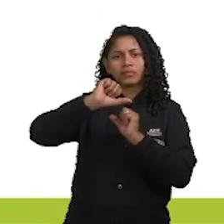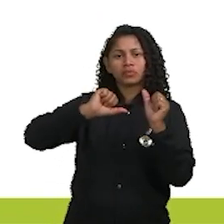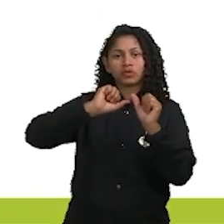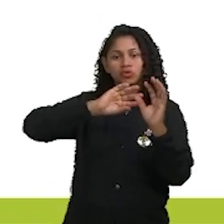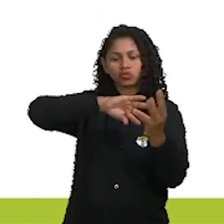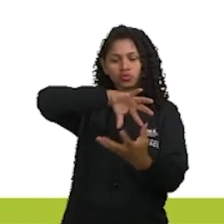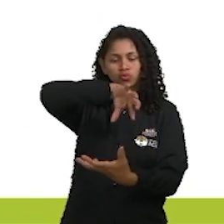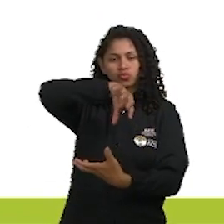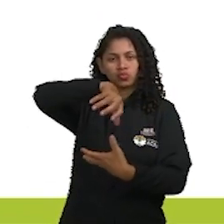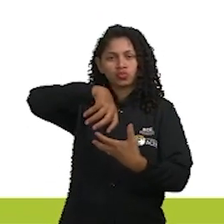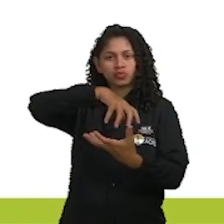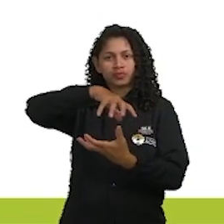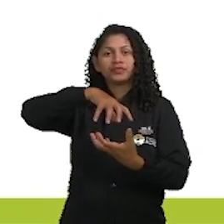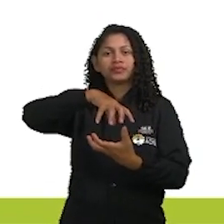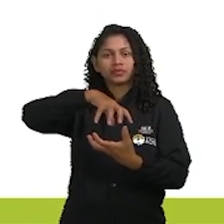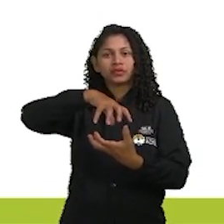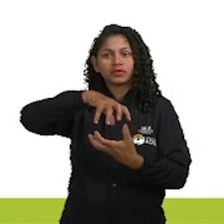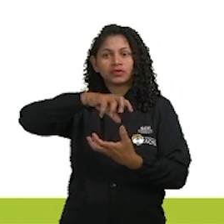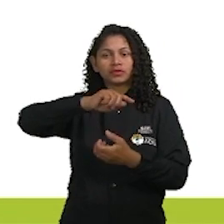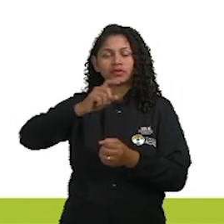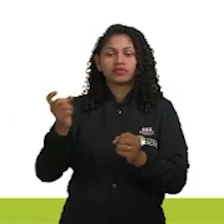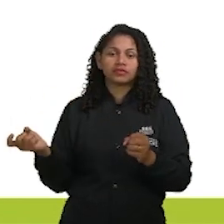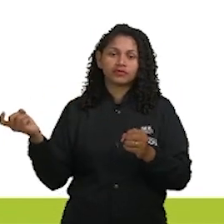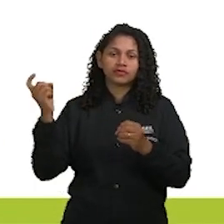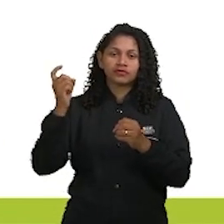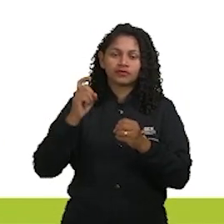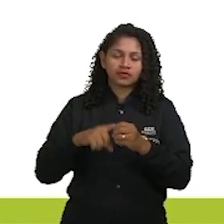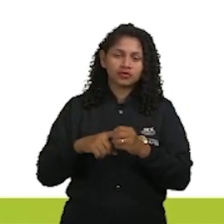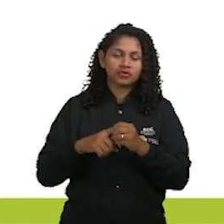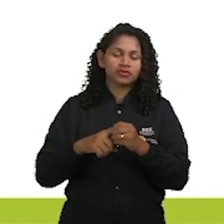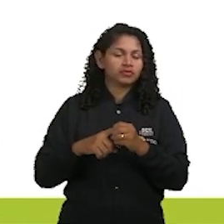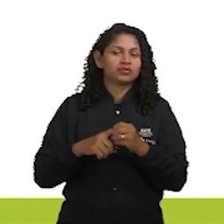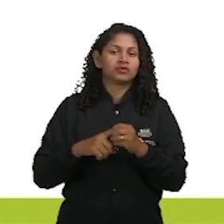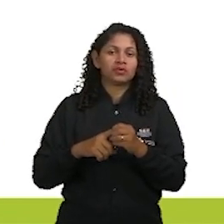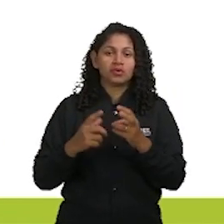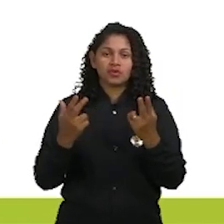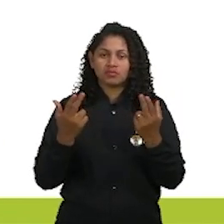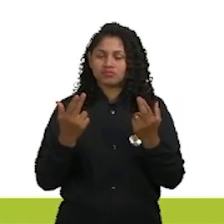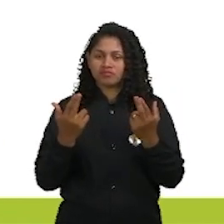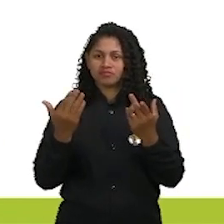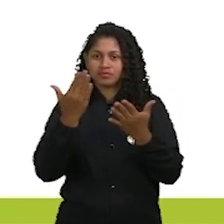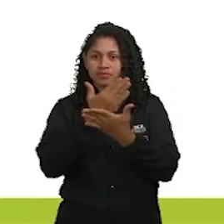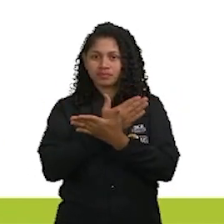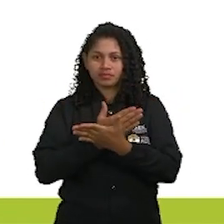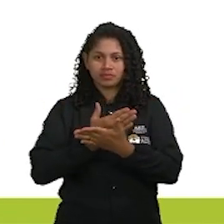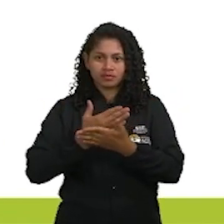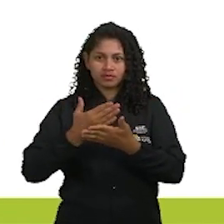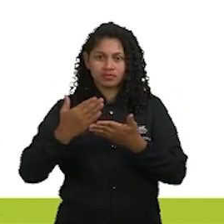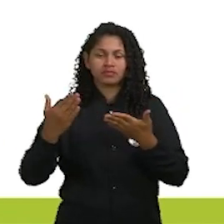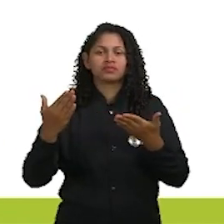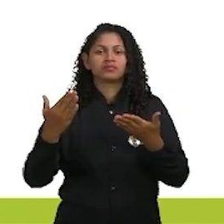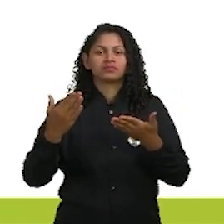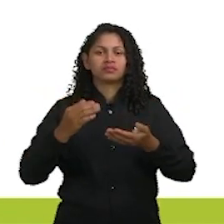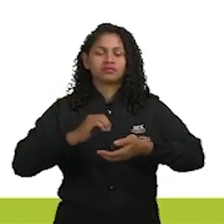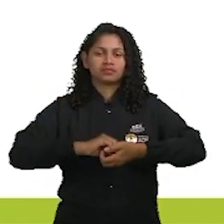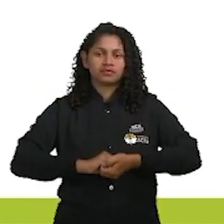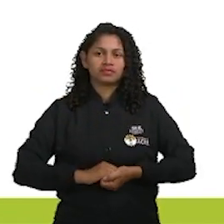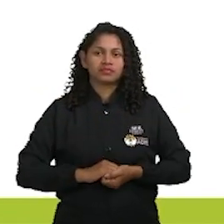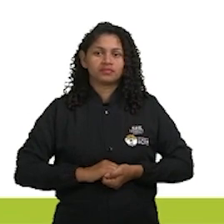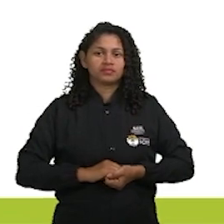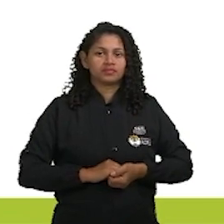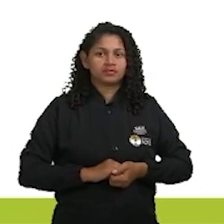foi modificado e voltou a ser novamente o que era antes. Regeneração do